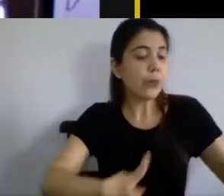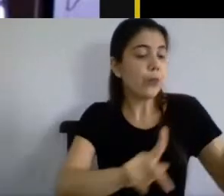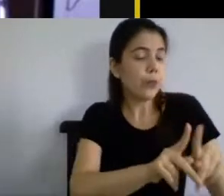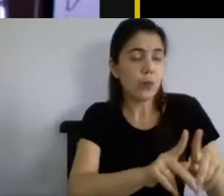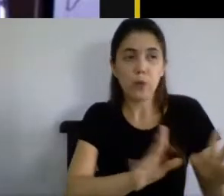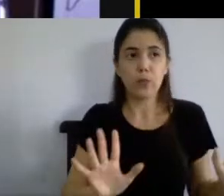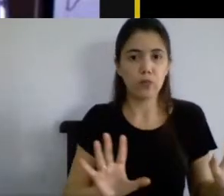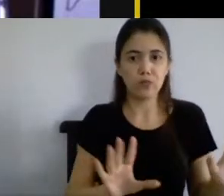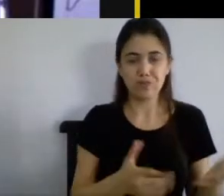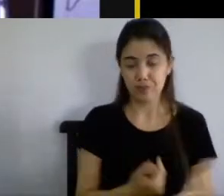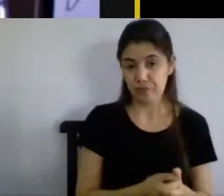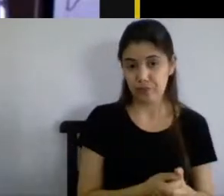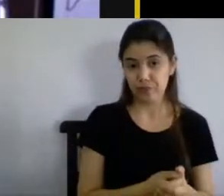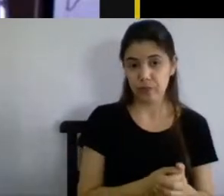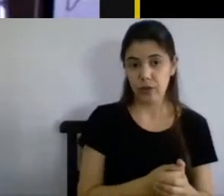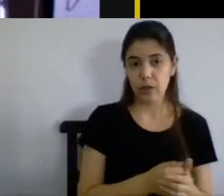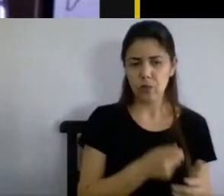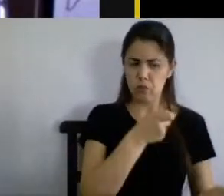particulares. Agora,